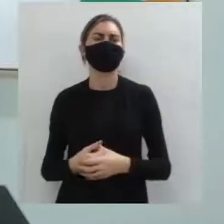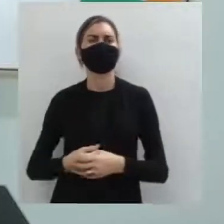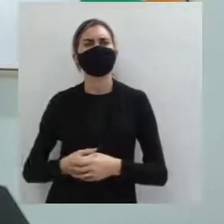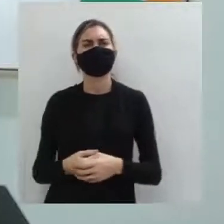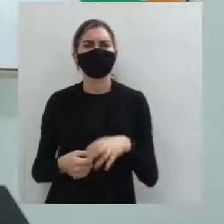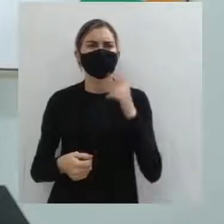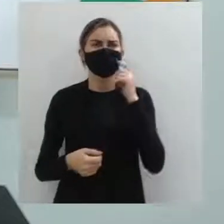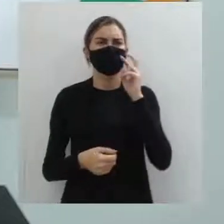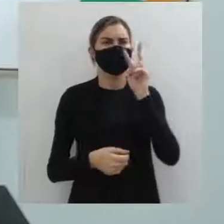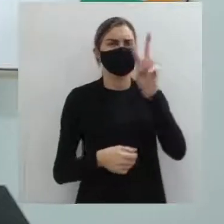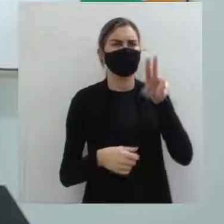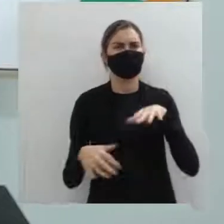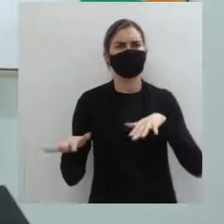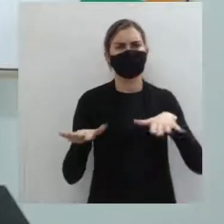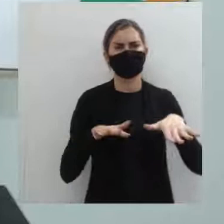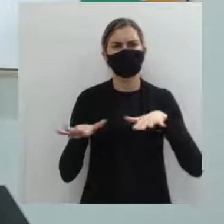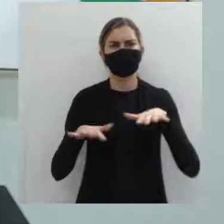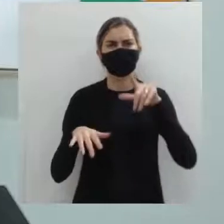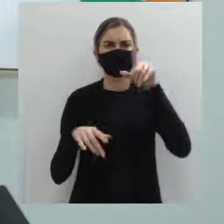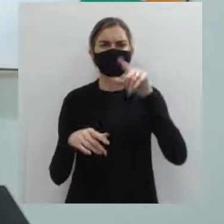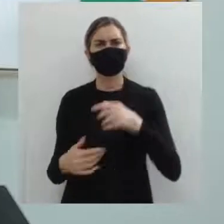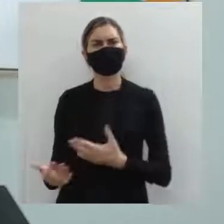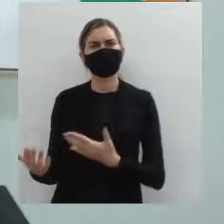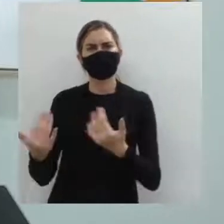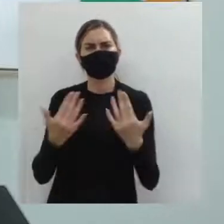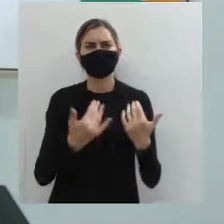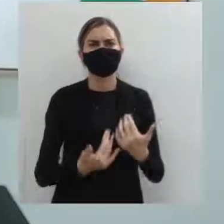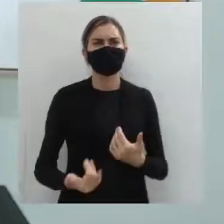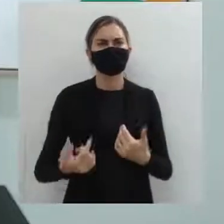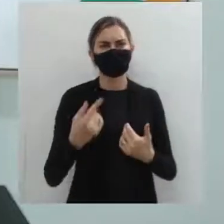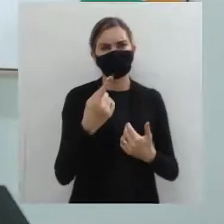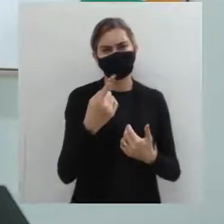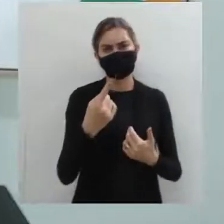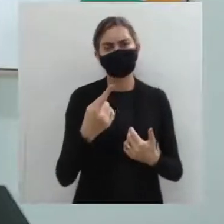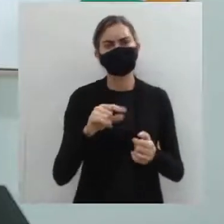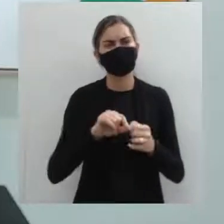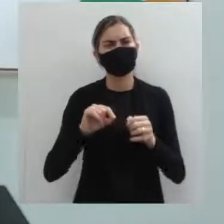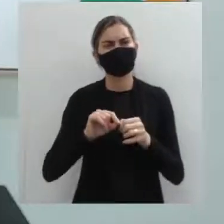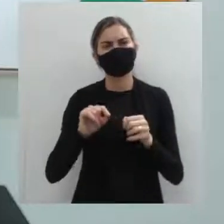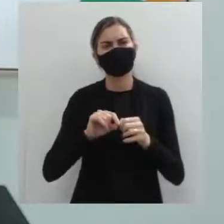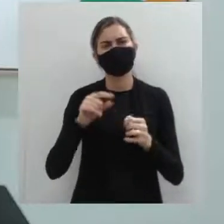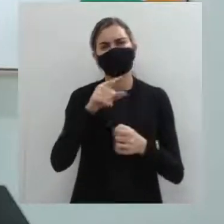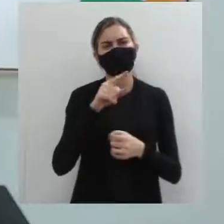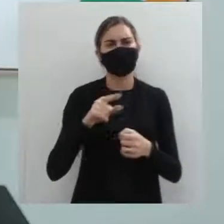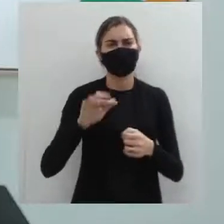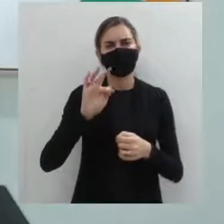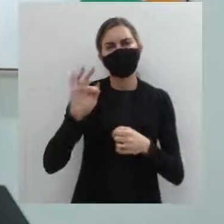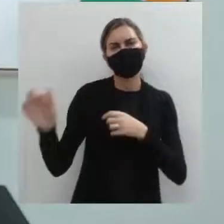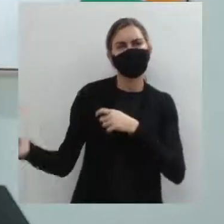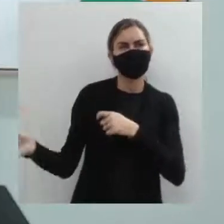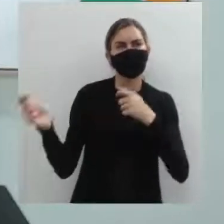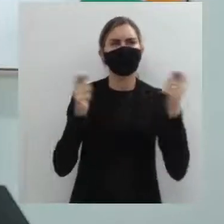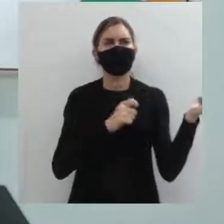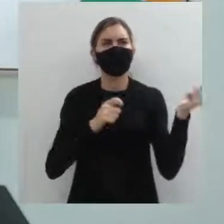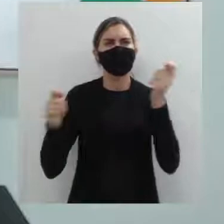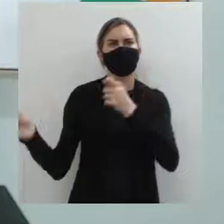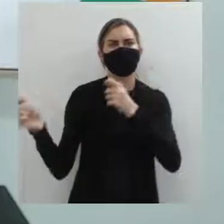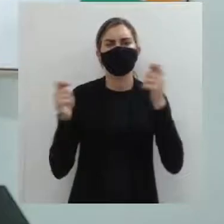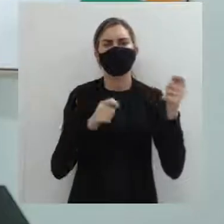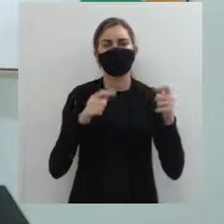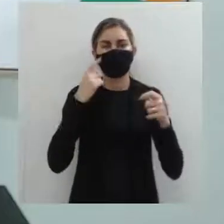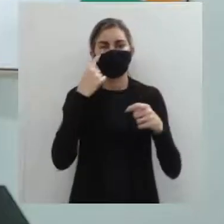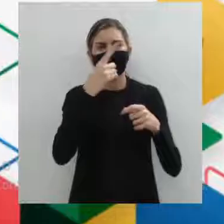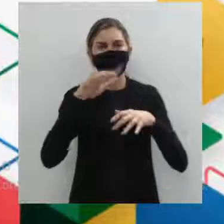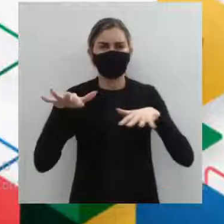Olha só esse movimento desse jovem aí, né, que está fazendo do frevo, gente. Veja só ele